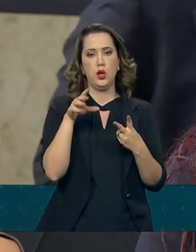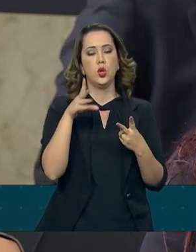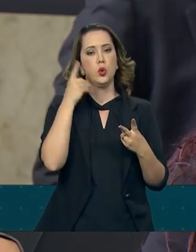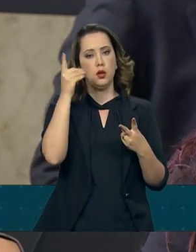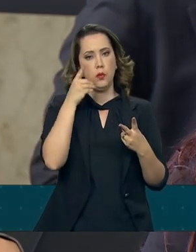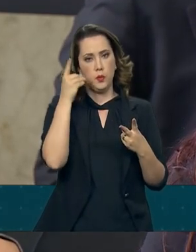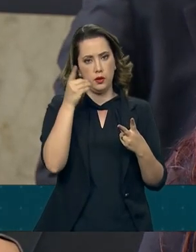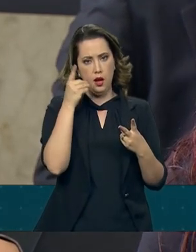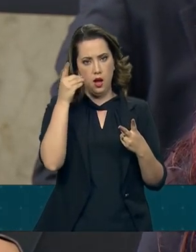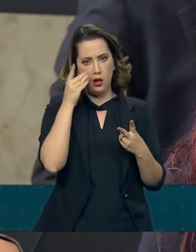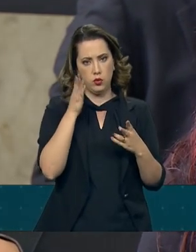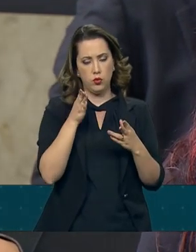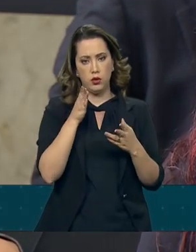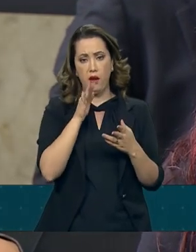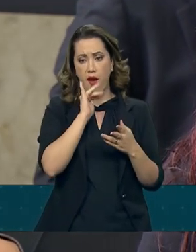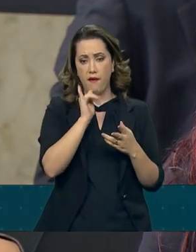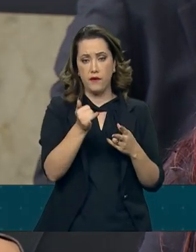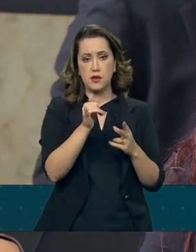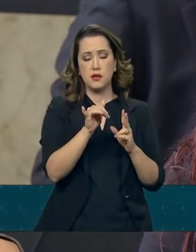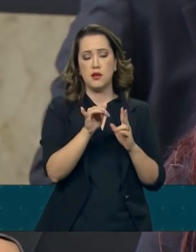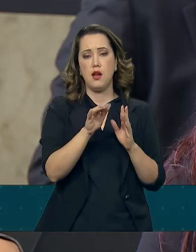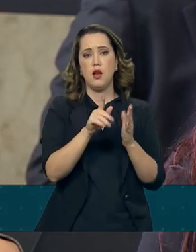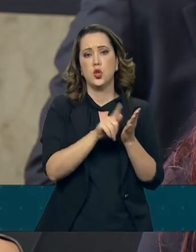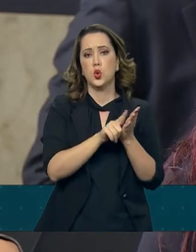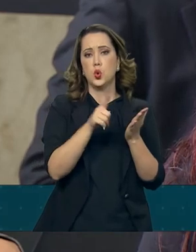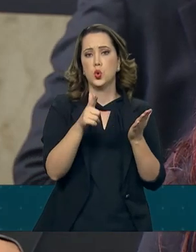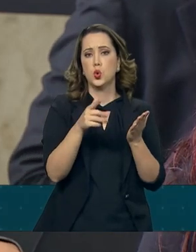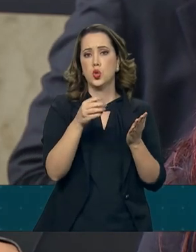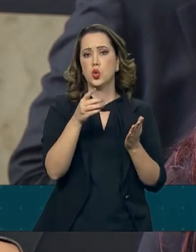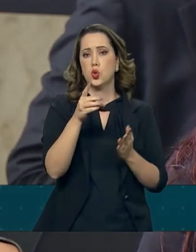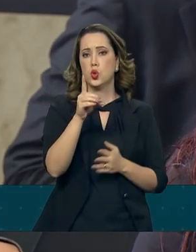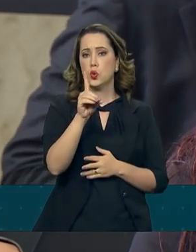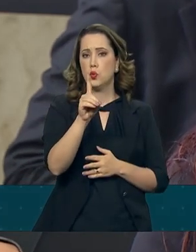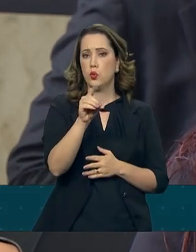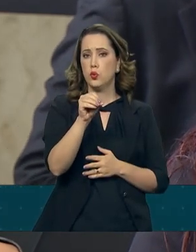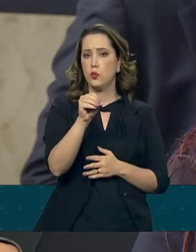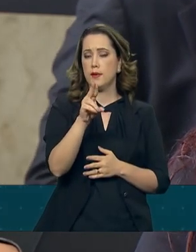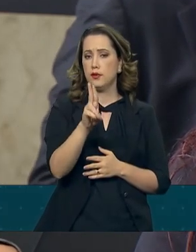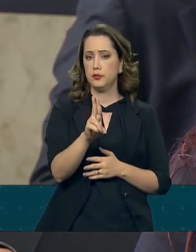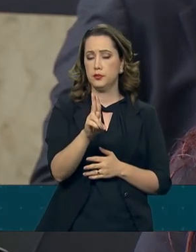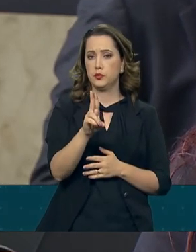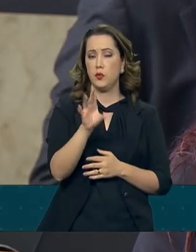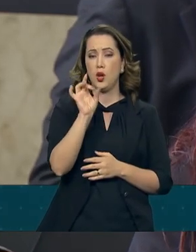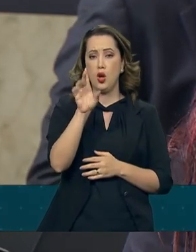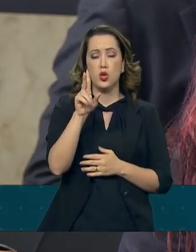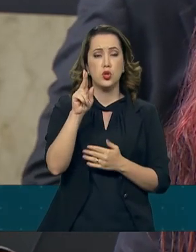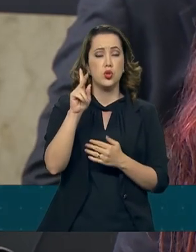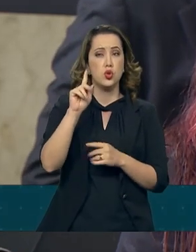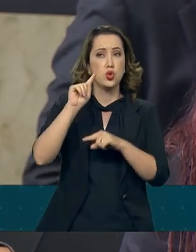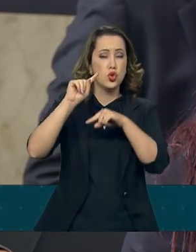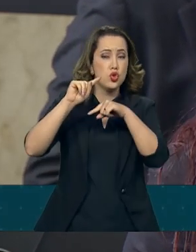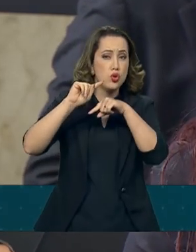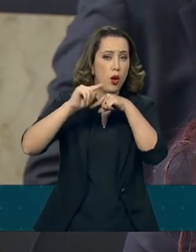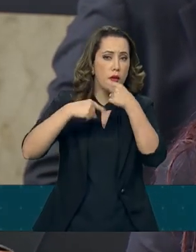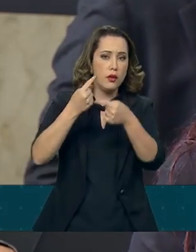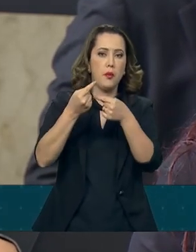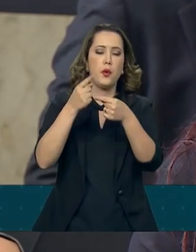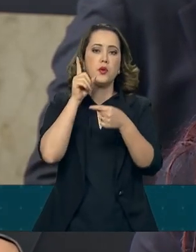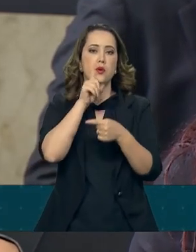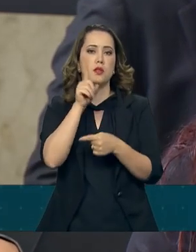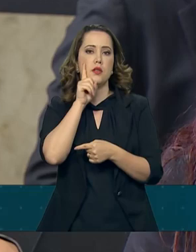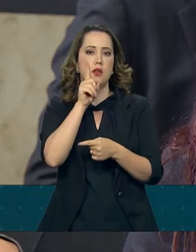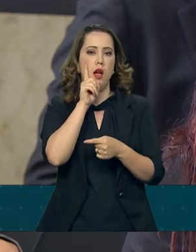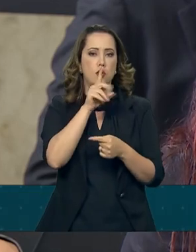no diário oficial da união e encaminhado para o senado se isso só vai acontecer depois dos estados unidos